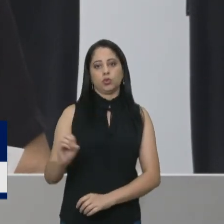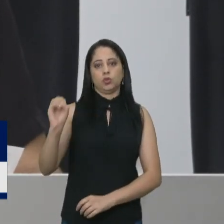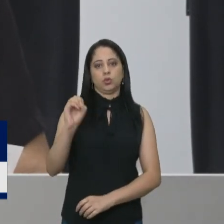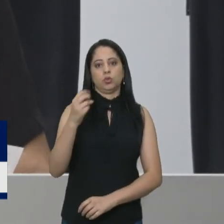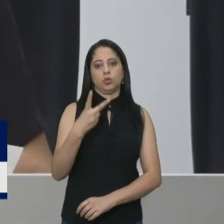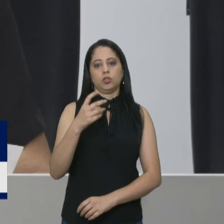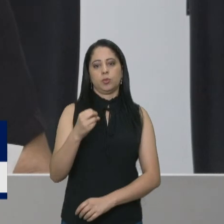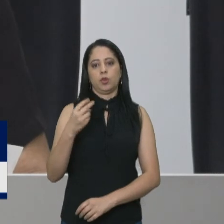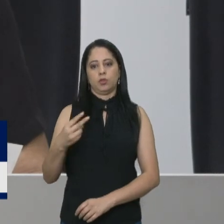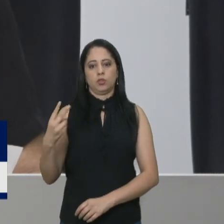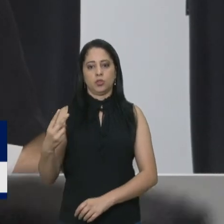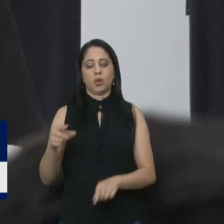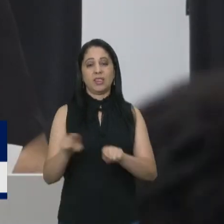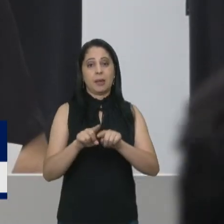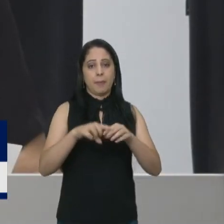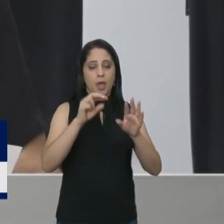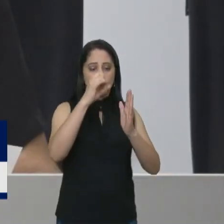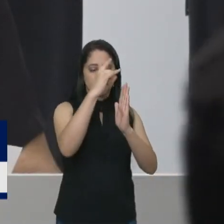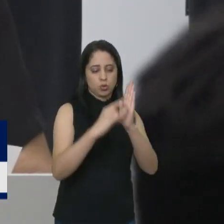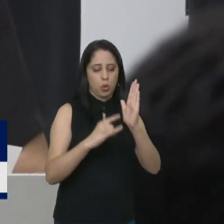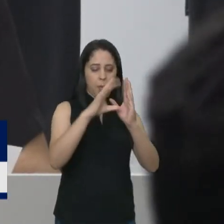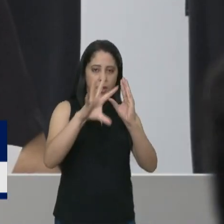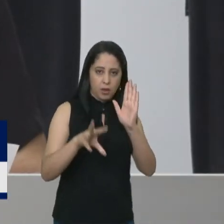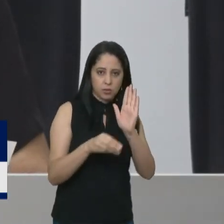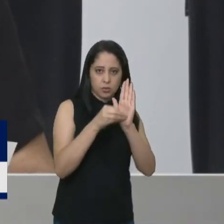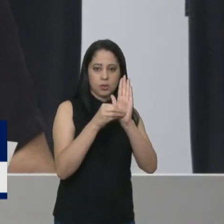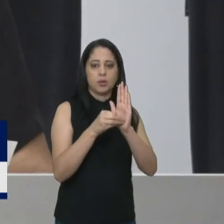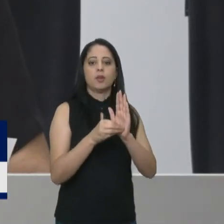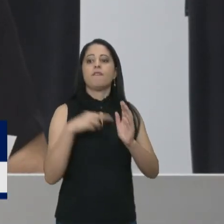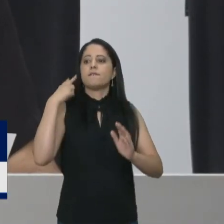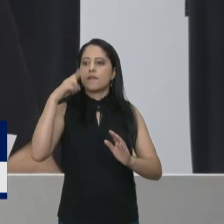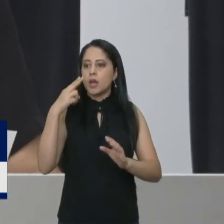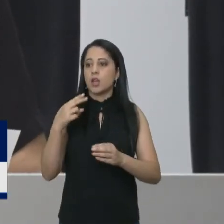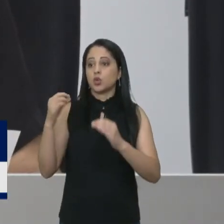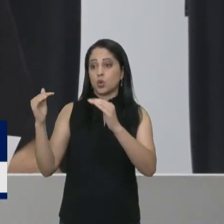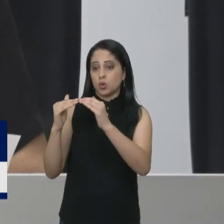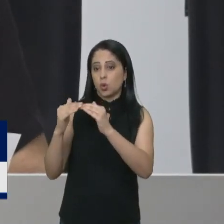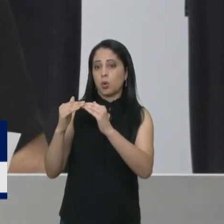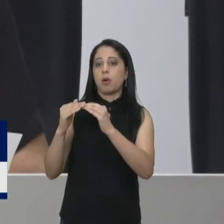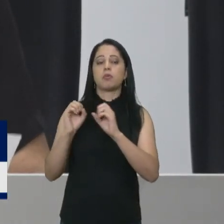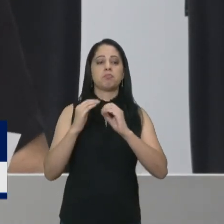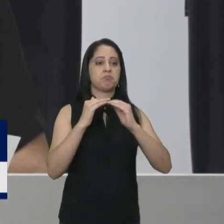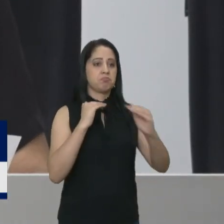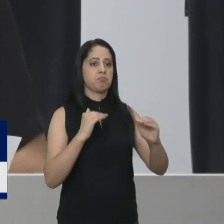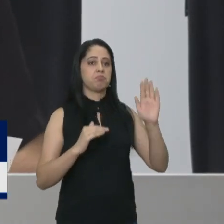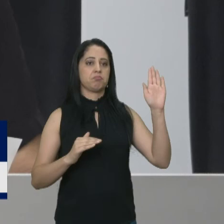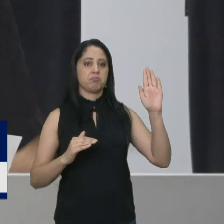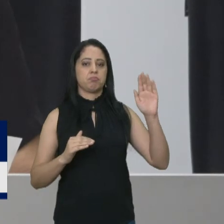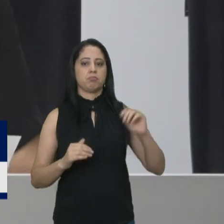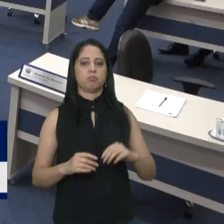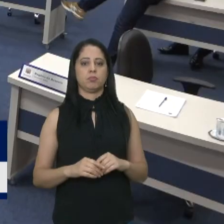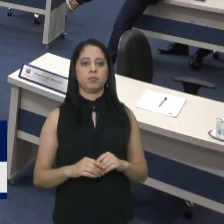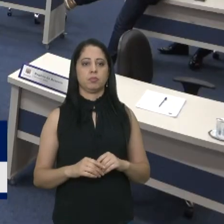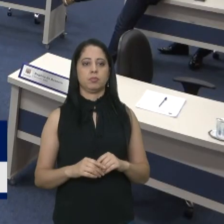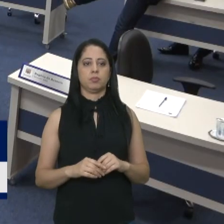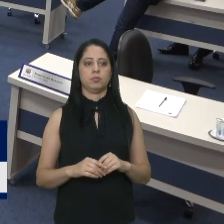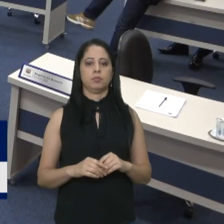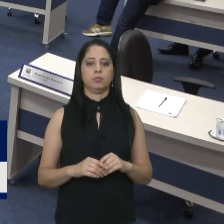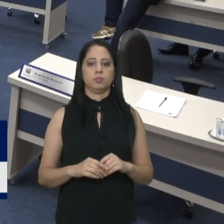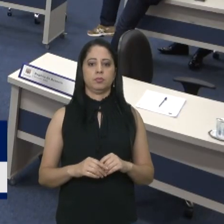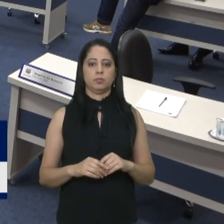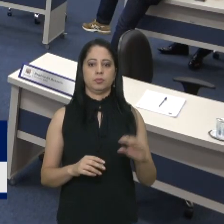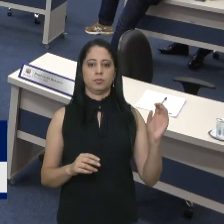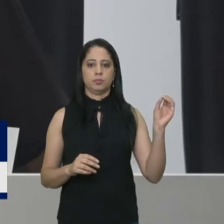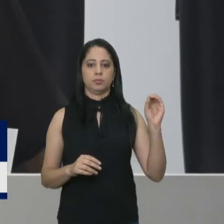2022. Bem como o documento inserido nesta data. Vereadores favoráveis permaneçam como estão, os contrários que se manifestem. Nenhum